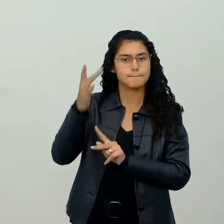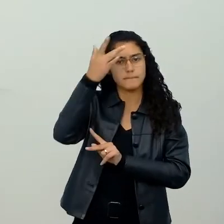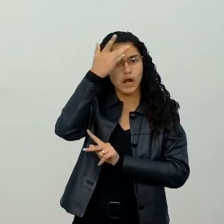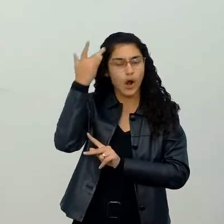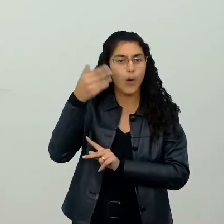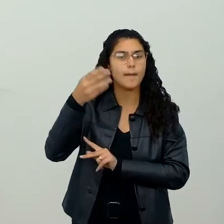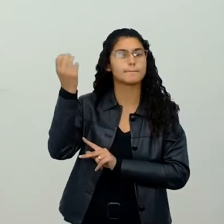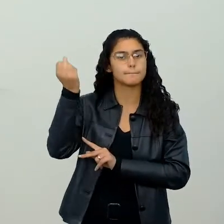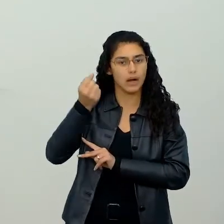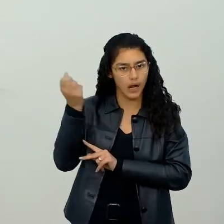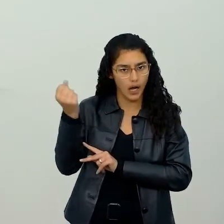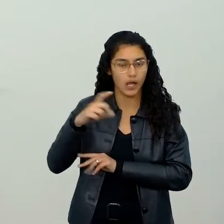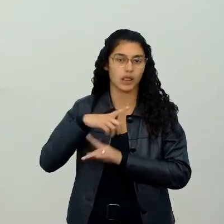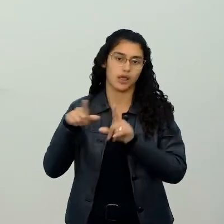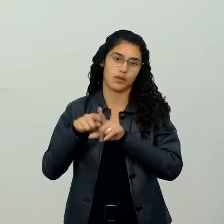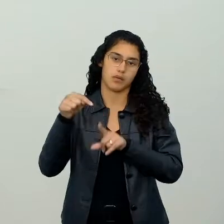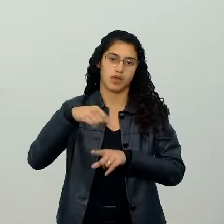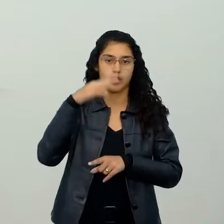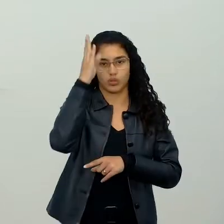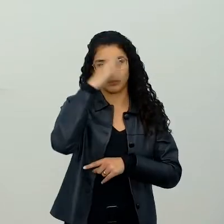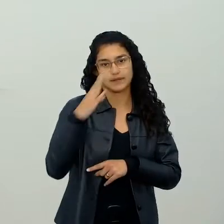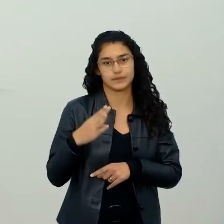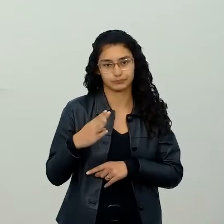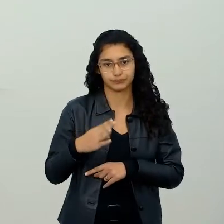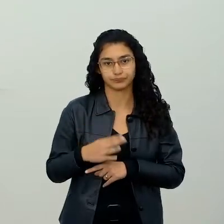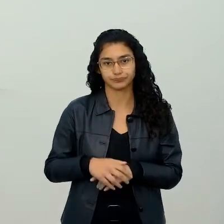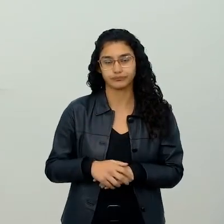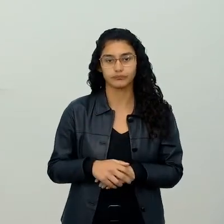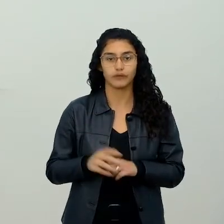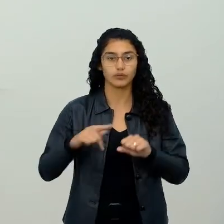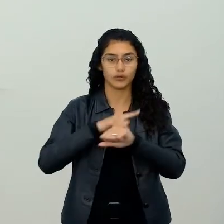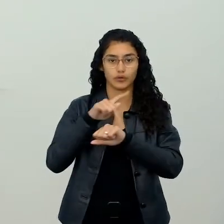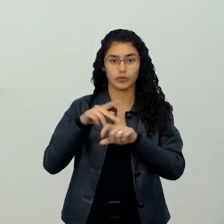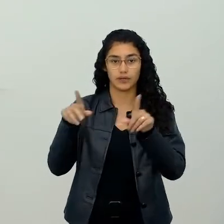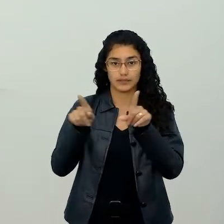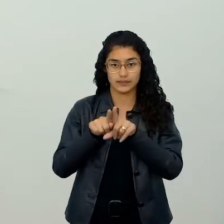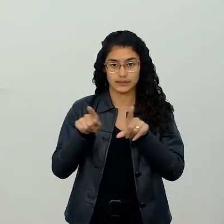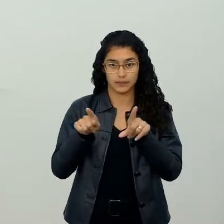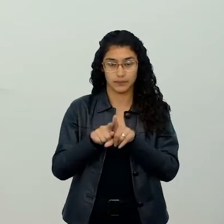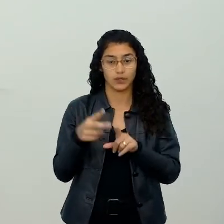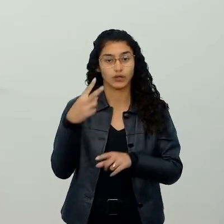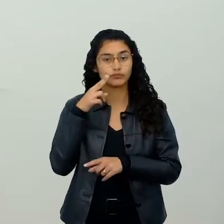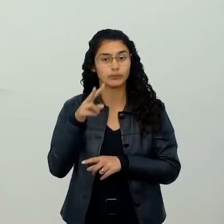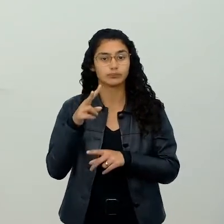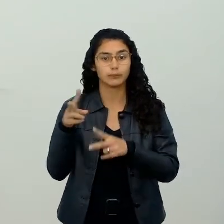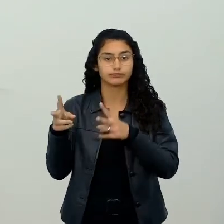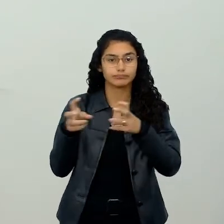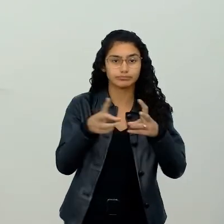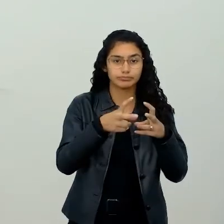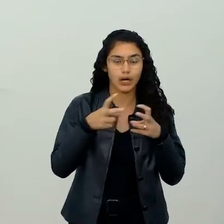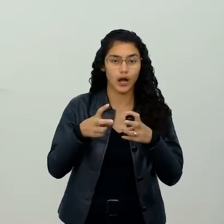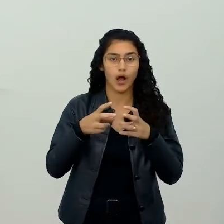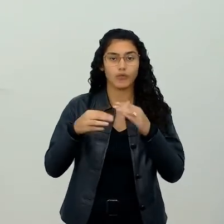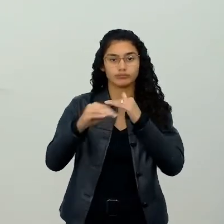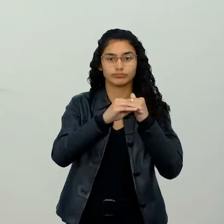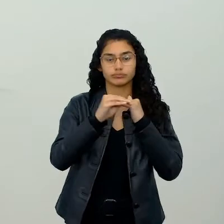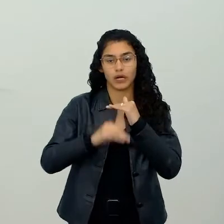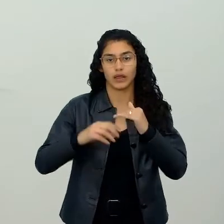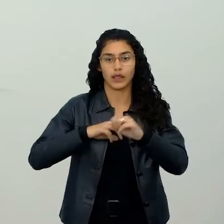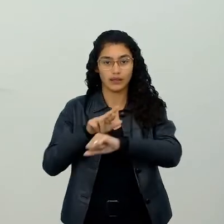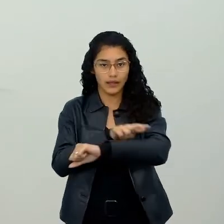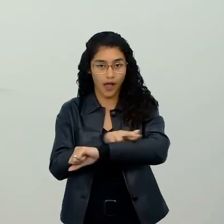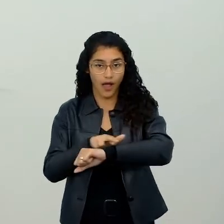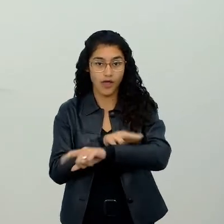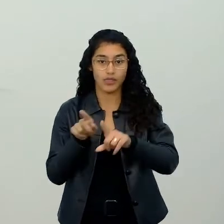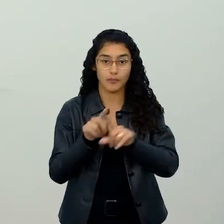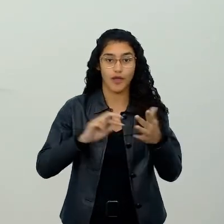pele branca, aqui no Brasil e fora do Brasil também. Então a gente está vendo aí essa desigualdade com fundamento na raça,